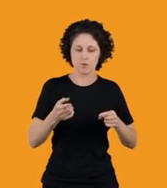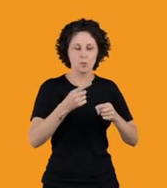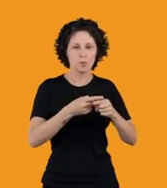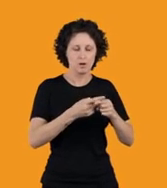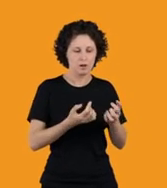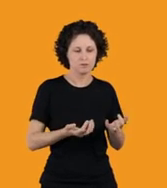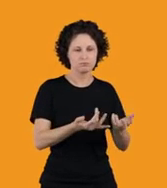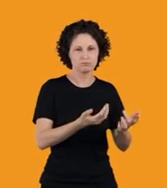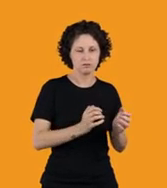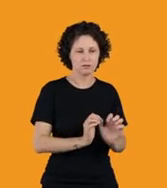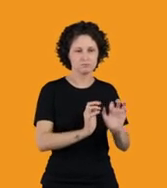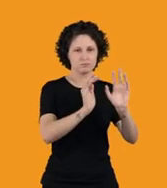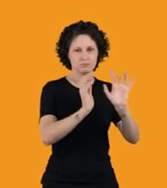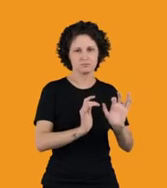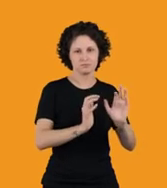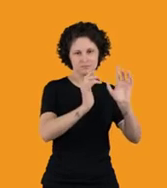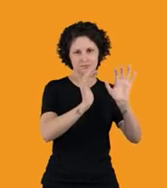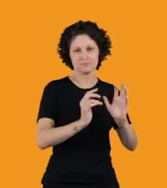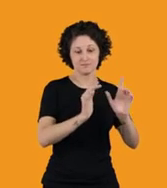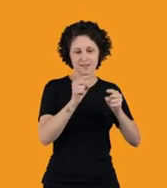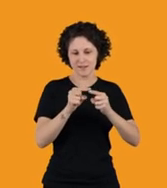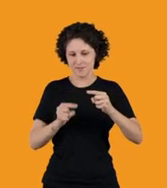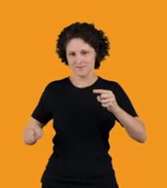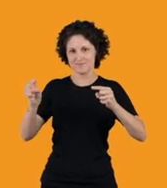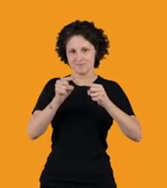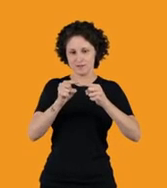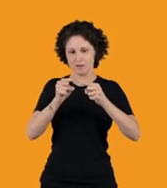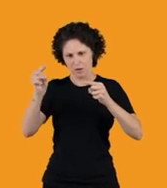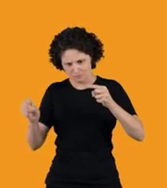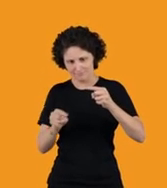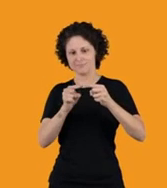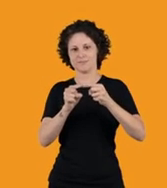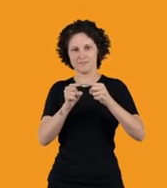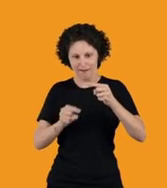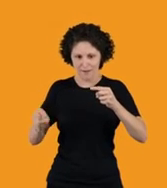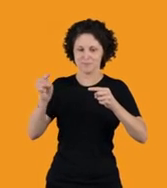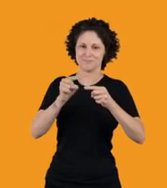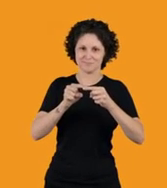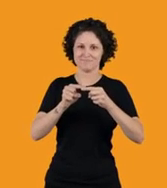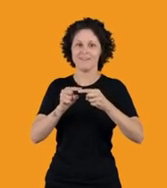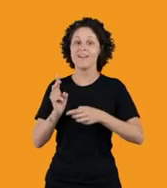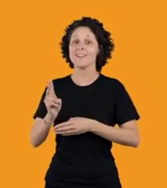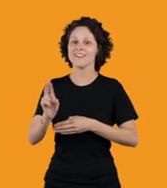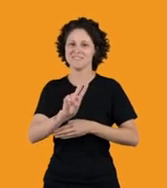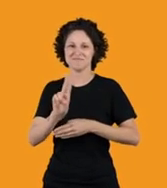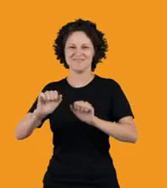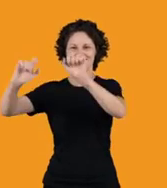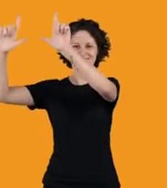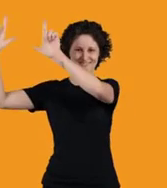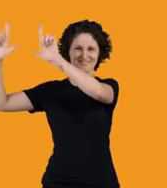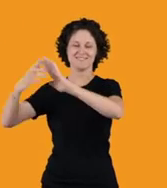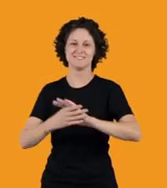é, essa transformação da água do estado sólido para o estado gasoso ou do estado gasoso para o estado sólido